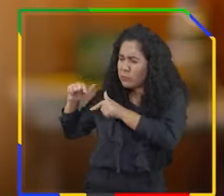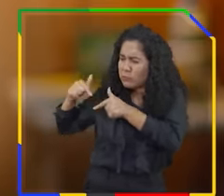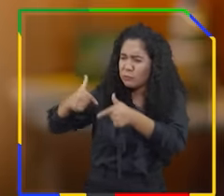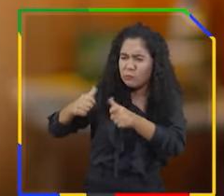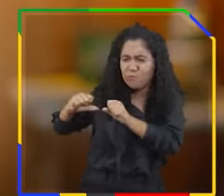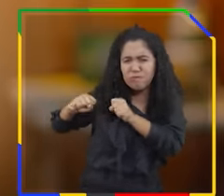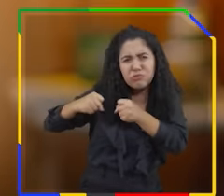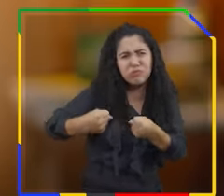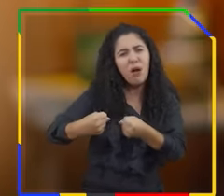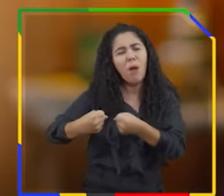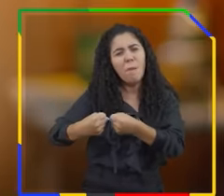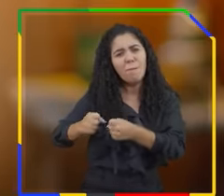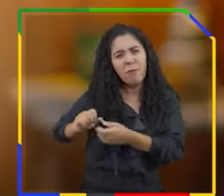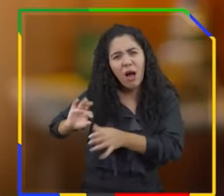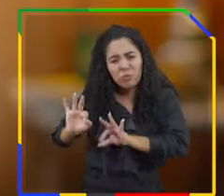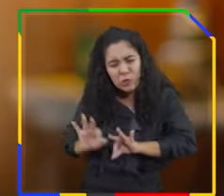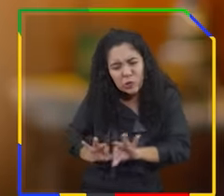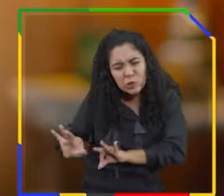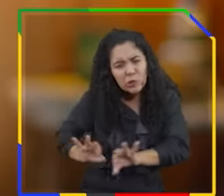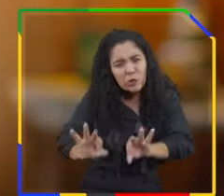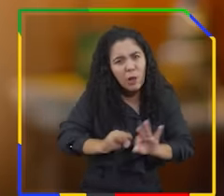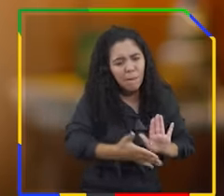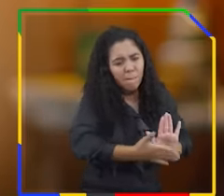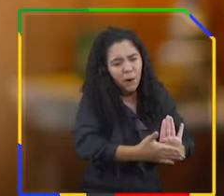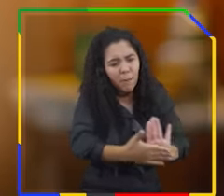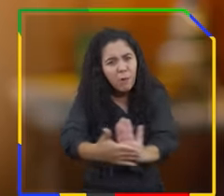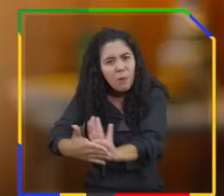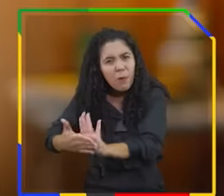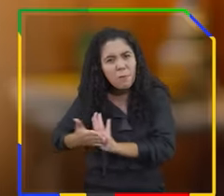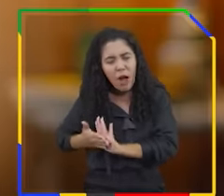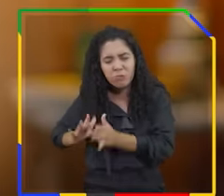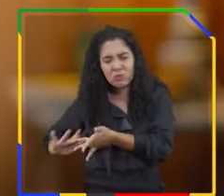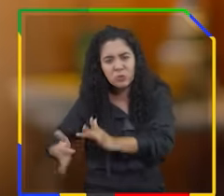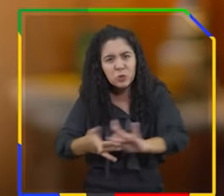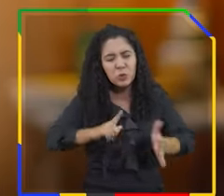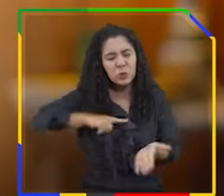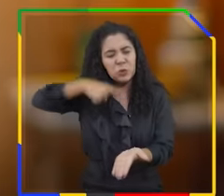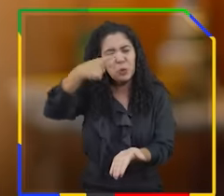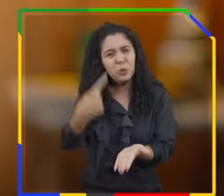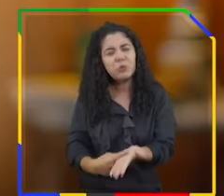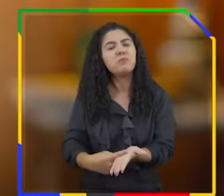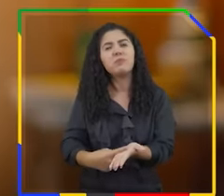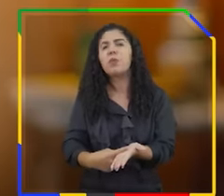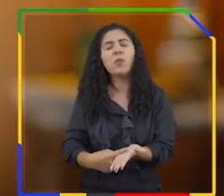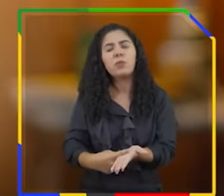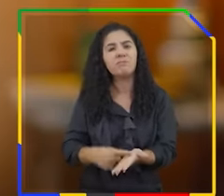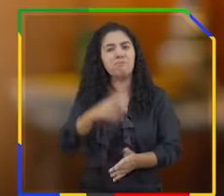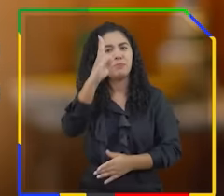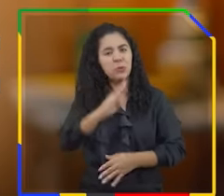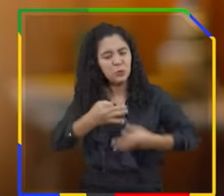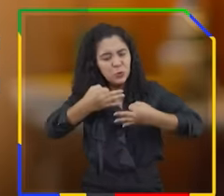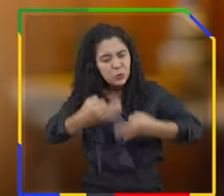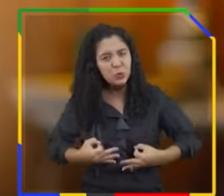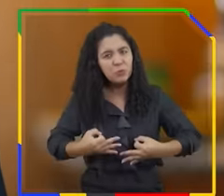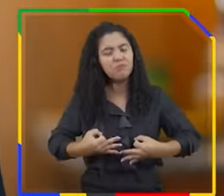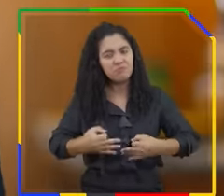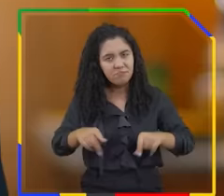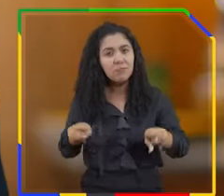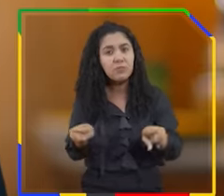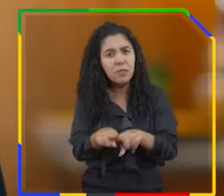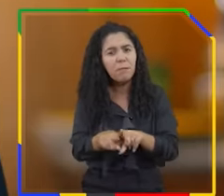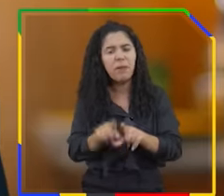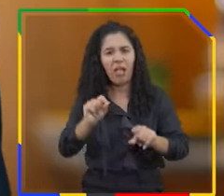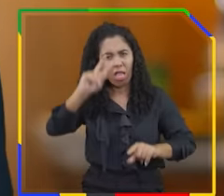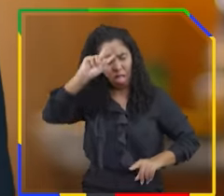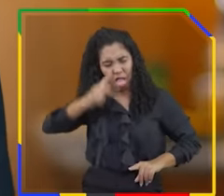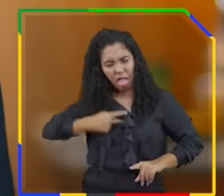intensamente para elaborar um conjunto de propostas que reafirmam nosso compromisso com um Brasil mais justo e eficiente. Este não é